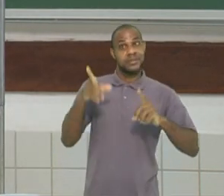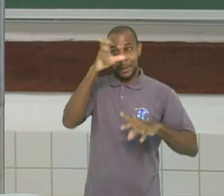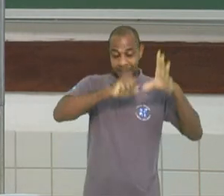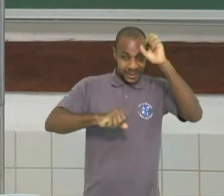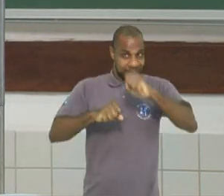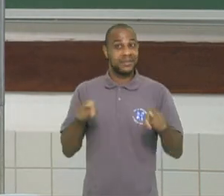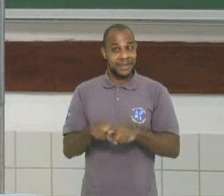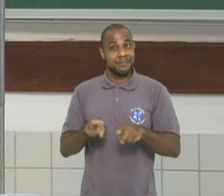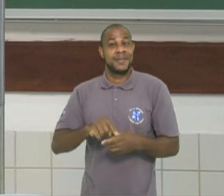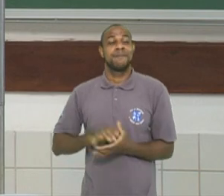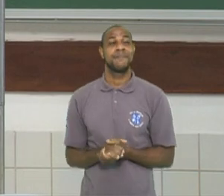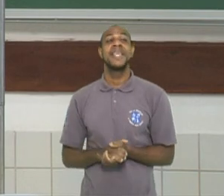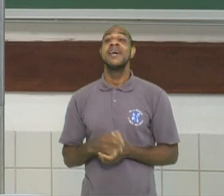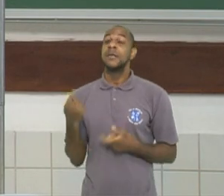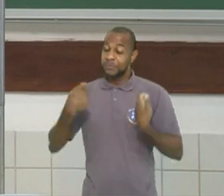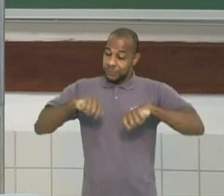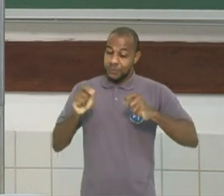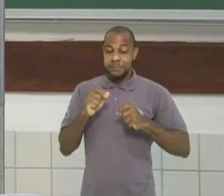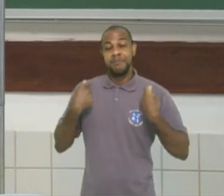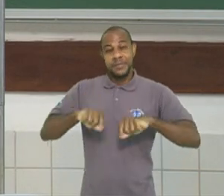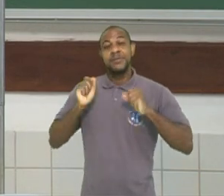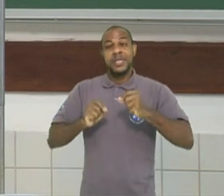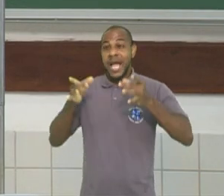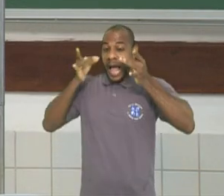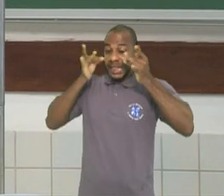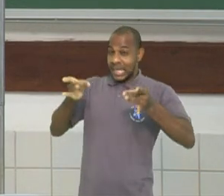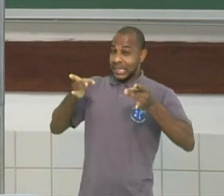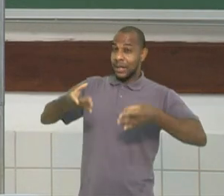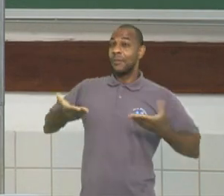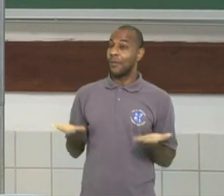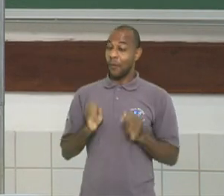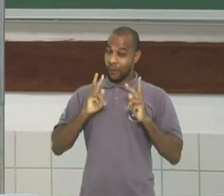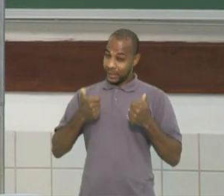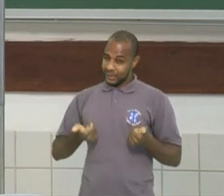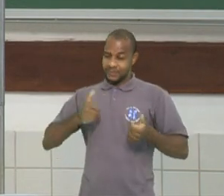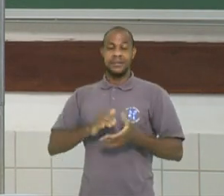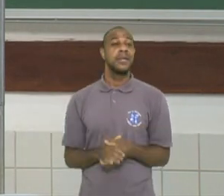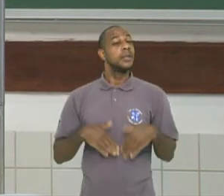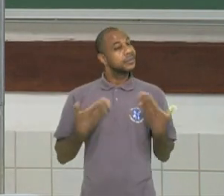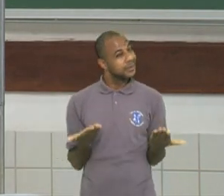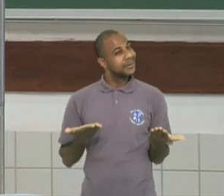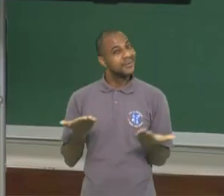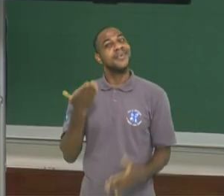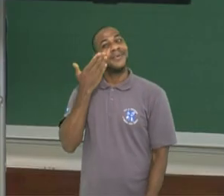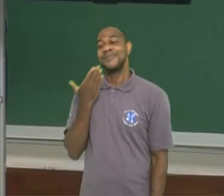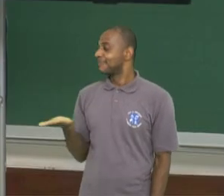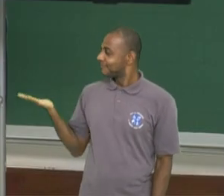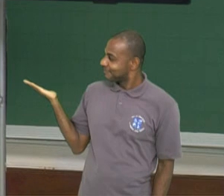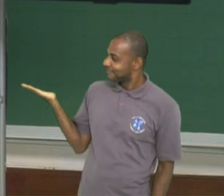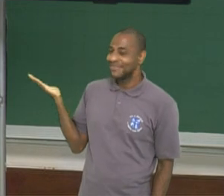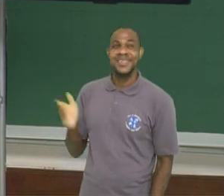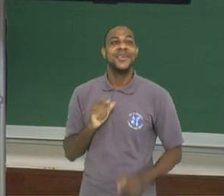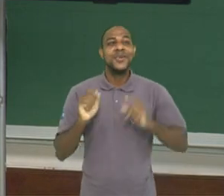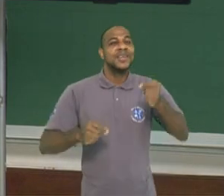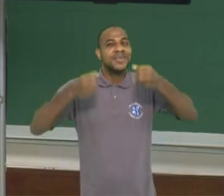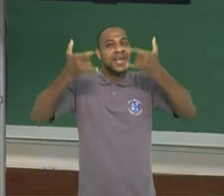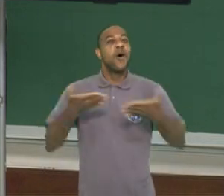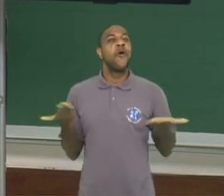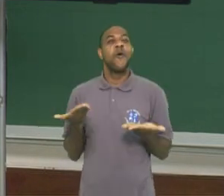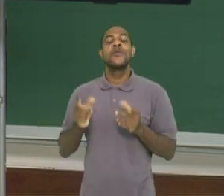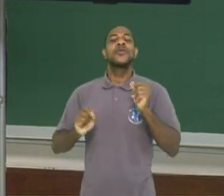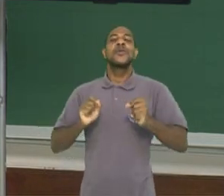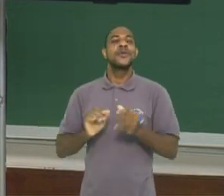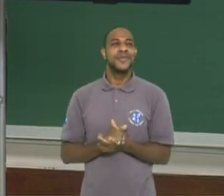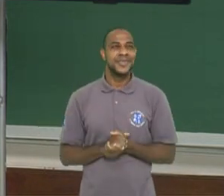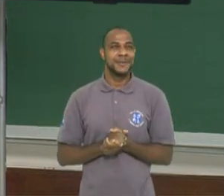apresenta a professora então vocês precisam prestar bastante atenção ok pessoal então vamos lá com a Prof vamos ver o que que a gente vai